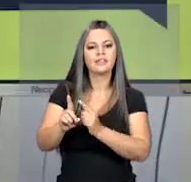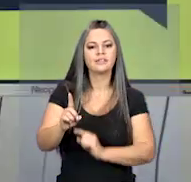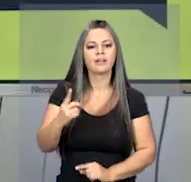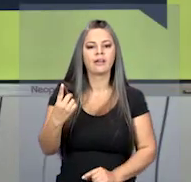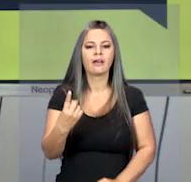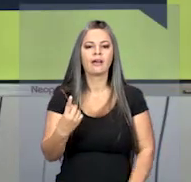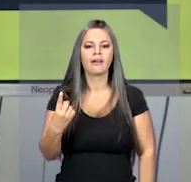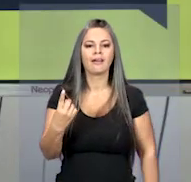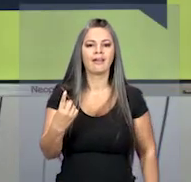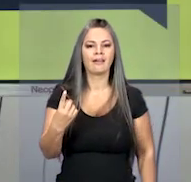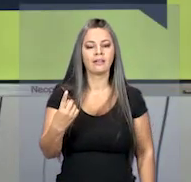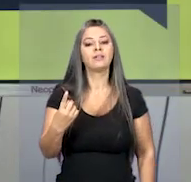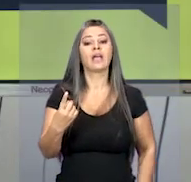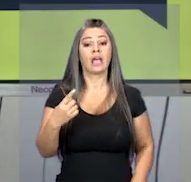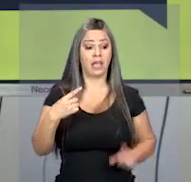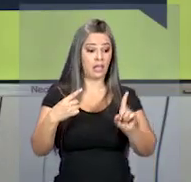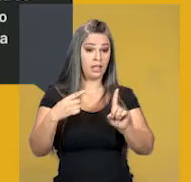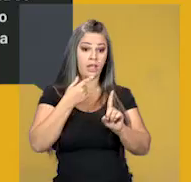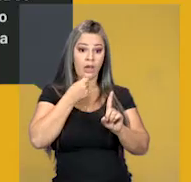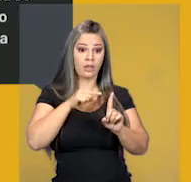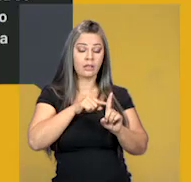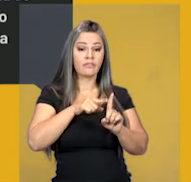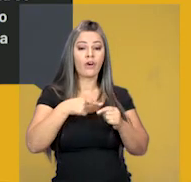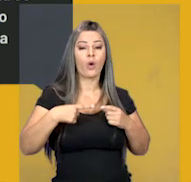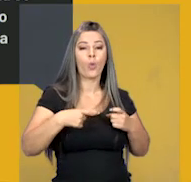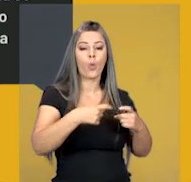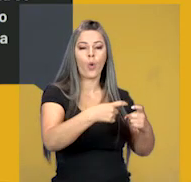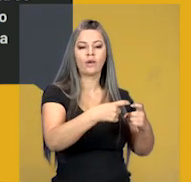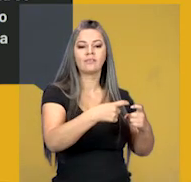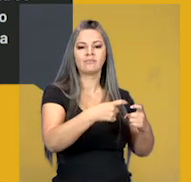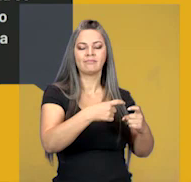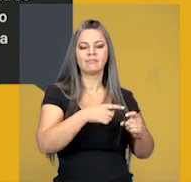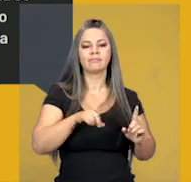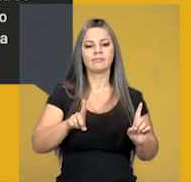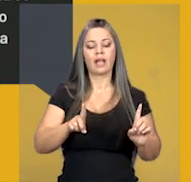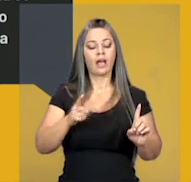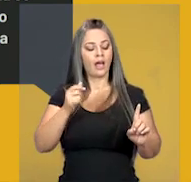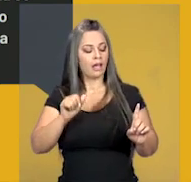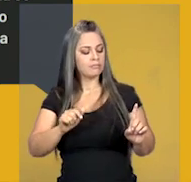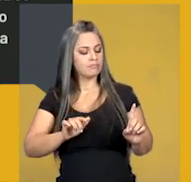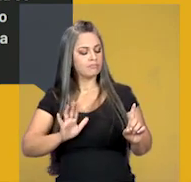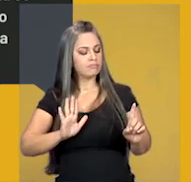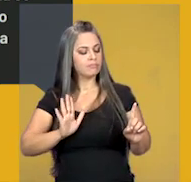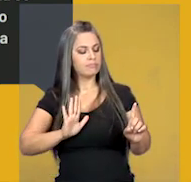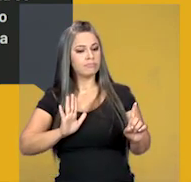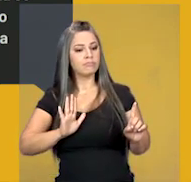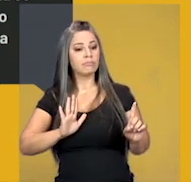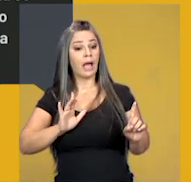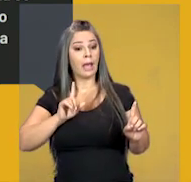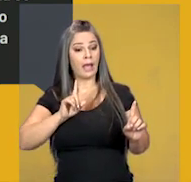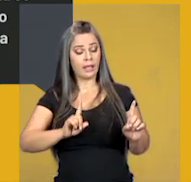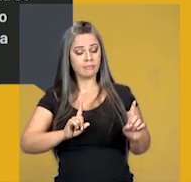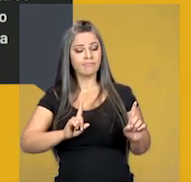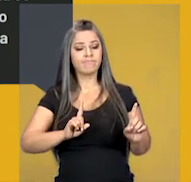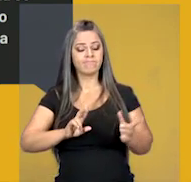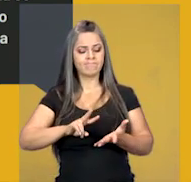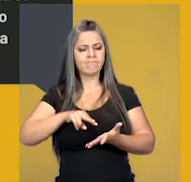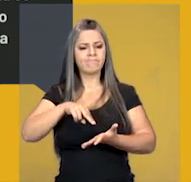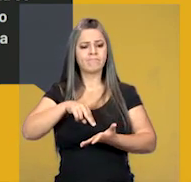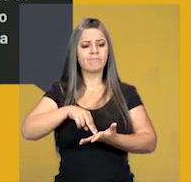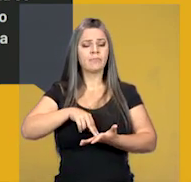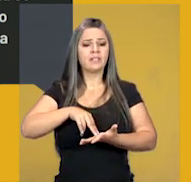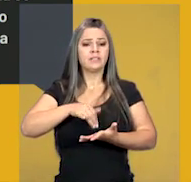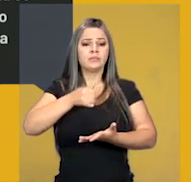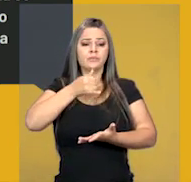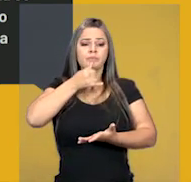guerra com o inimigo. Ao se despedirem, Potira não deixou cair uma só lágrima, mas seguiu com um olhar muito triste